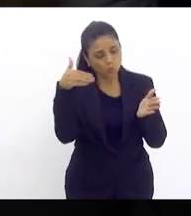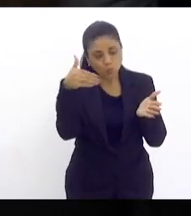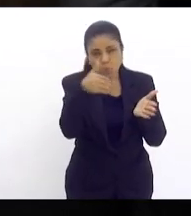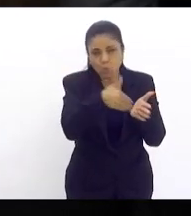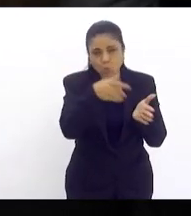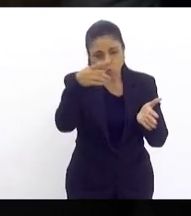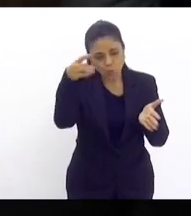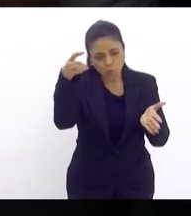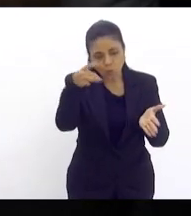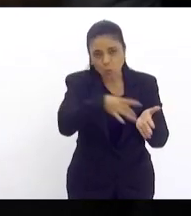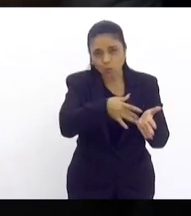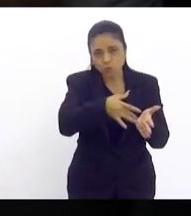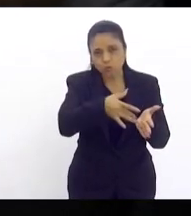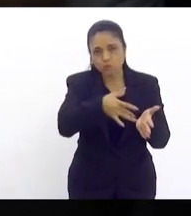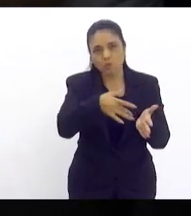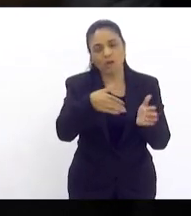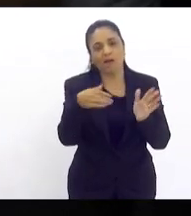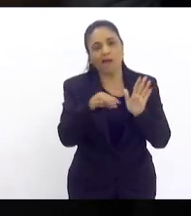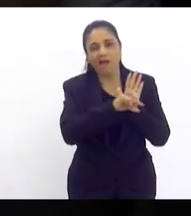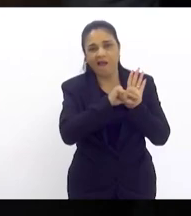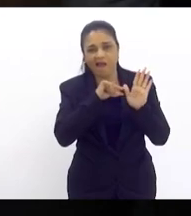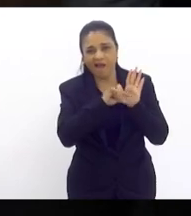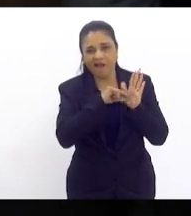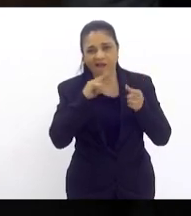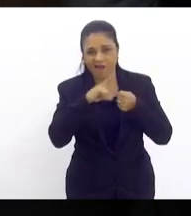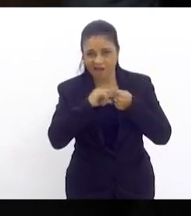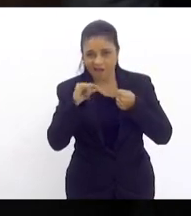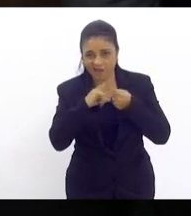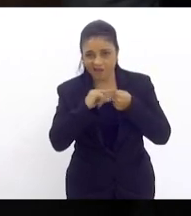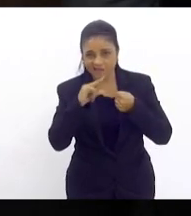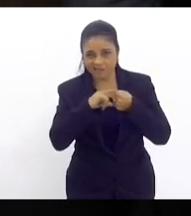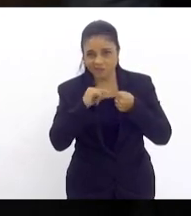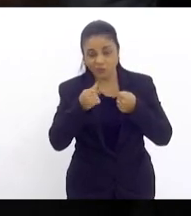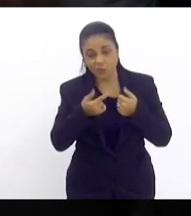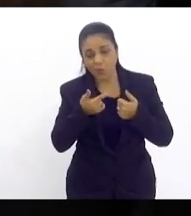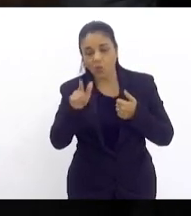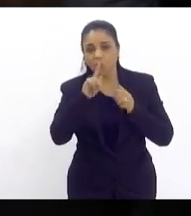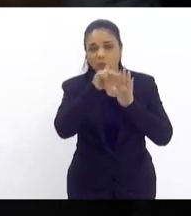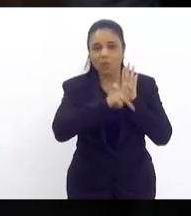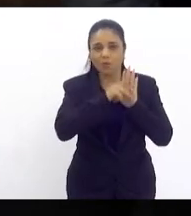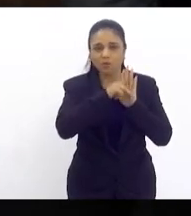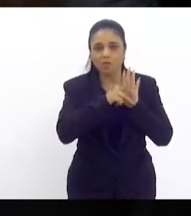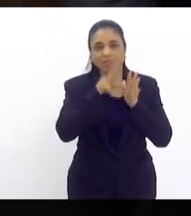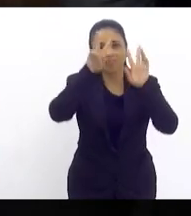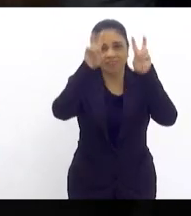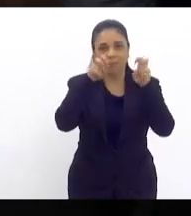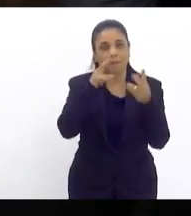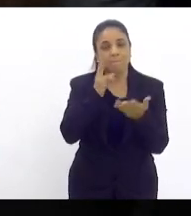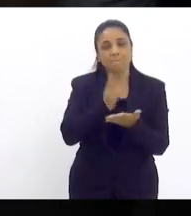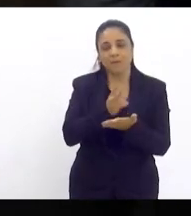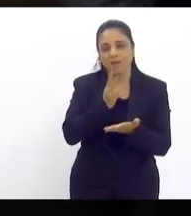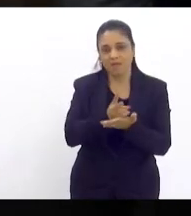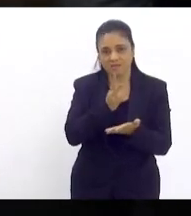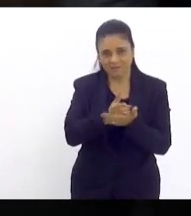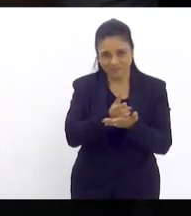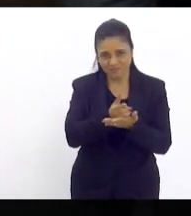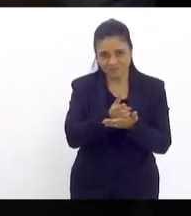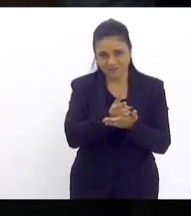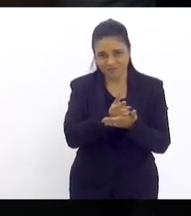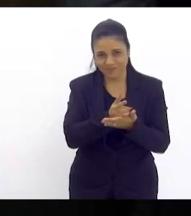o outro projeto de resolução que existia sobre esse tema esse projeto